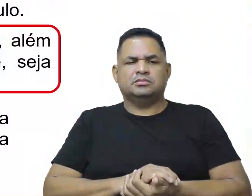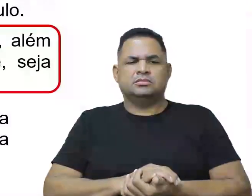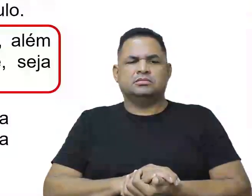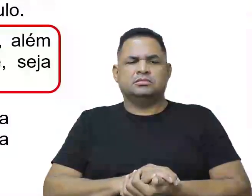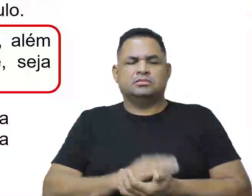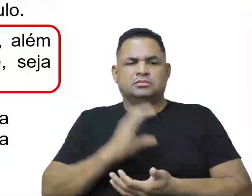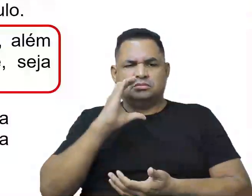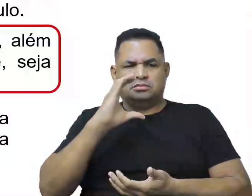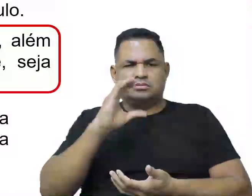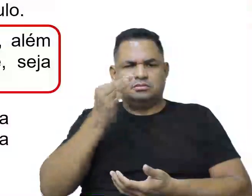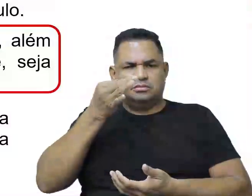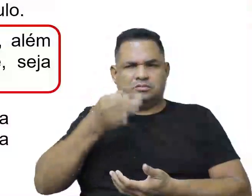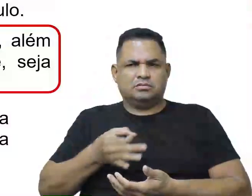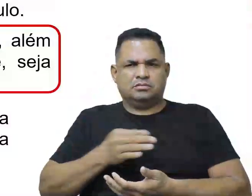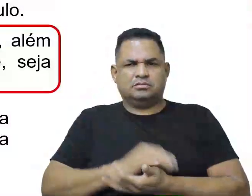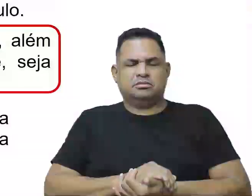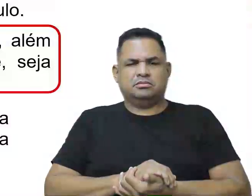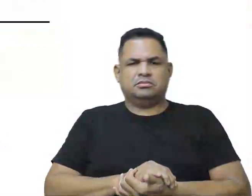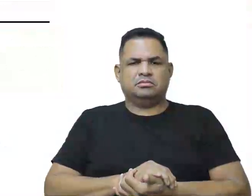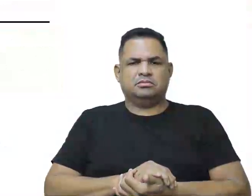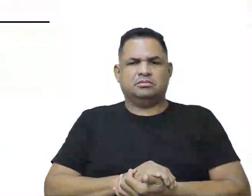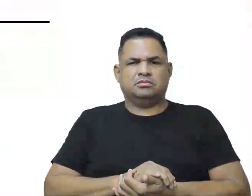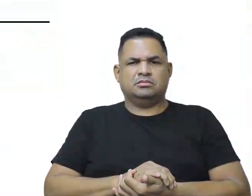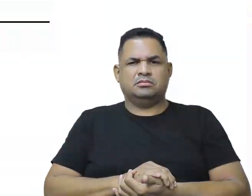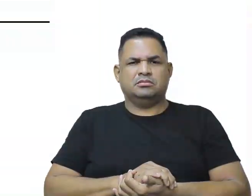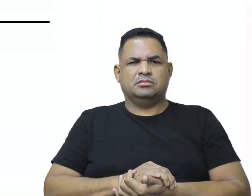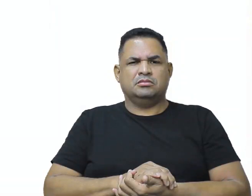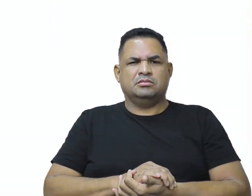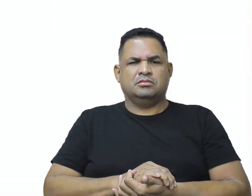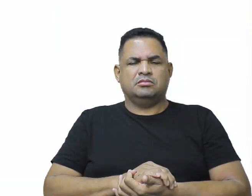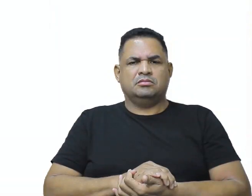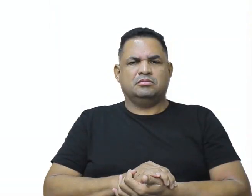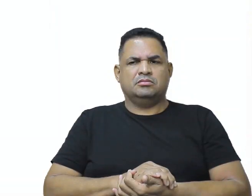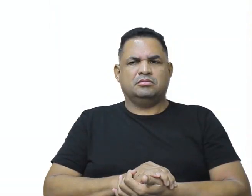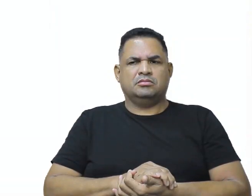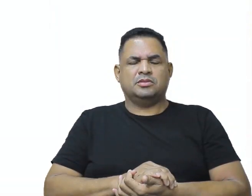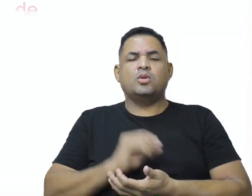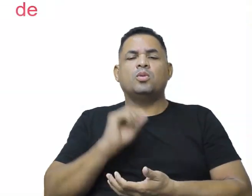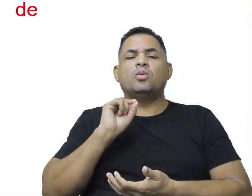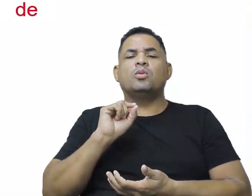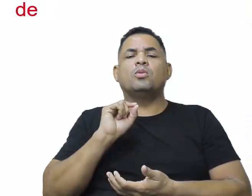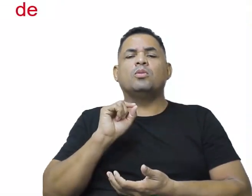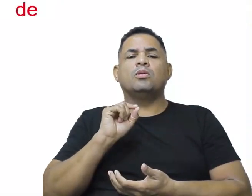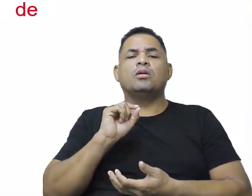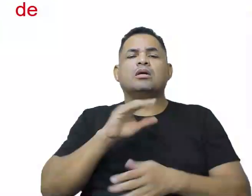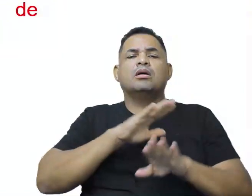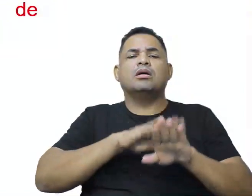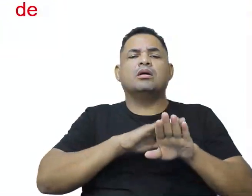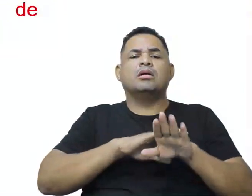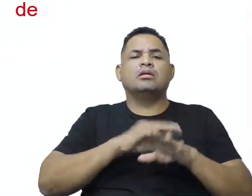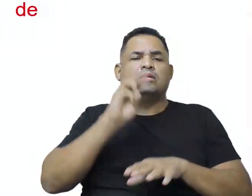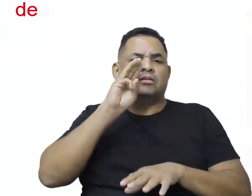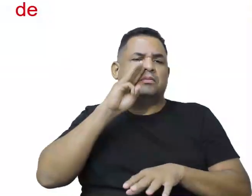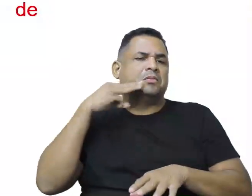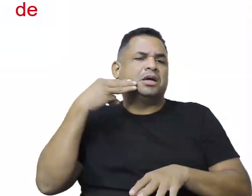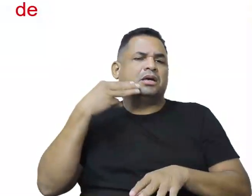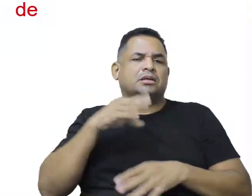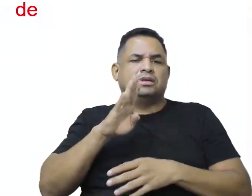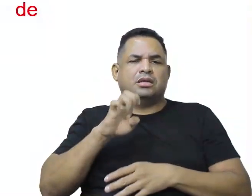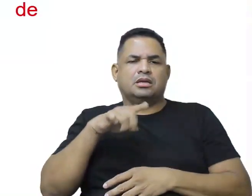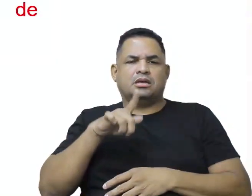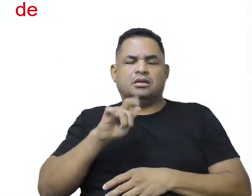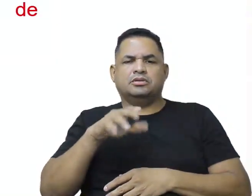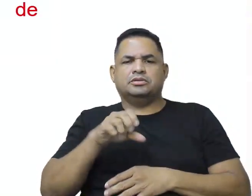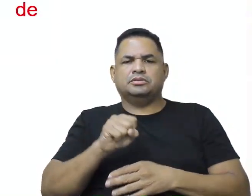então a ser é a correta tá bom e o que é ideologia para Marx e engels